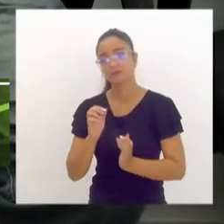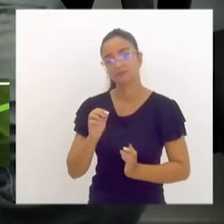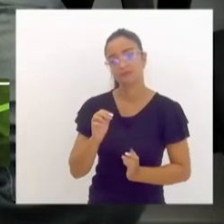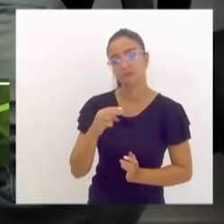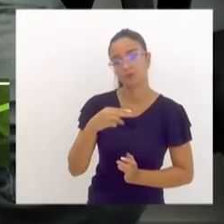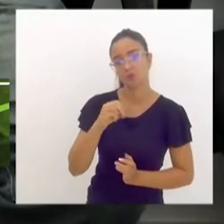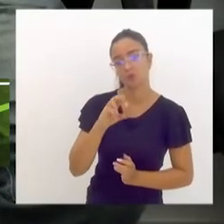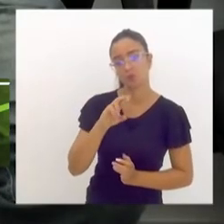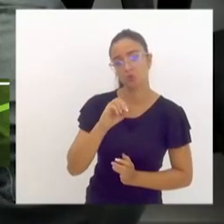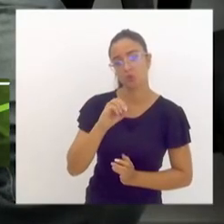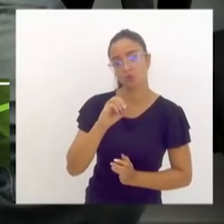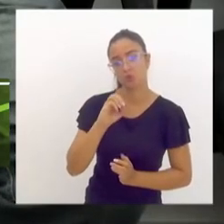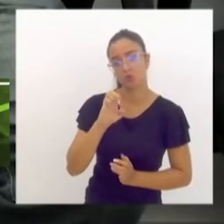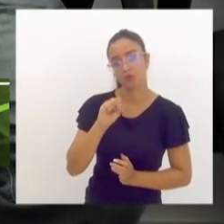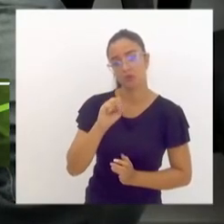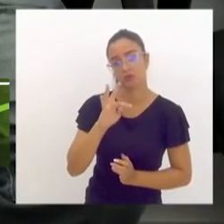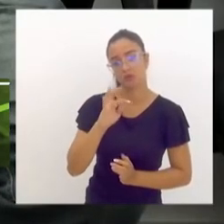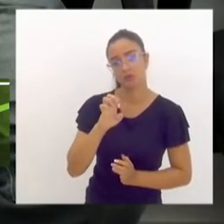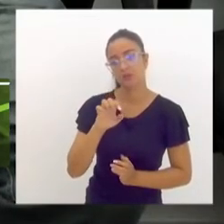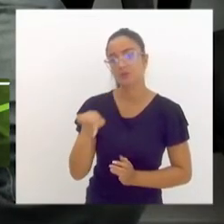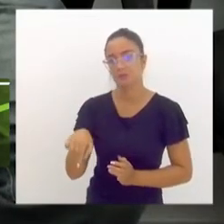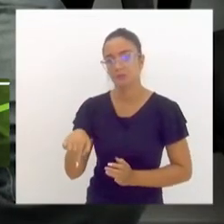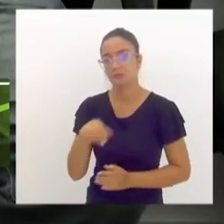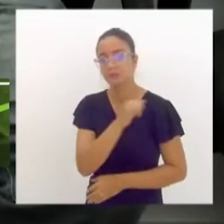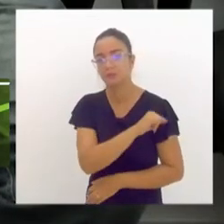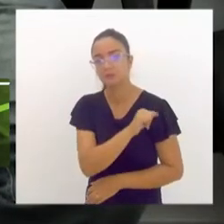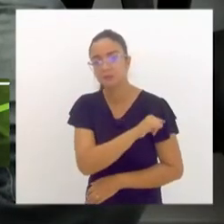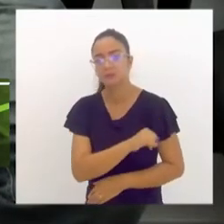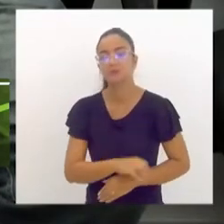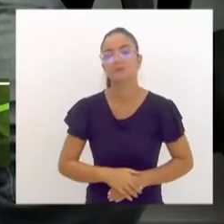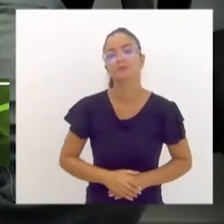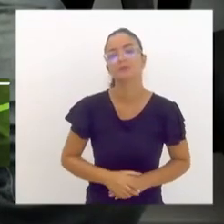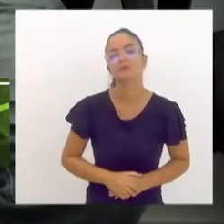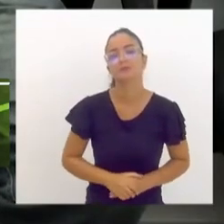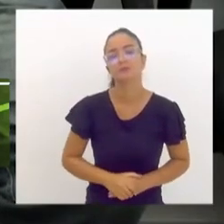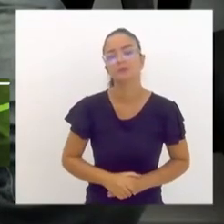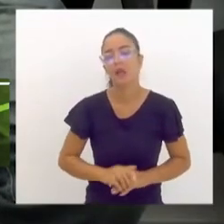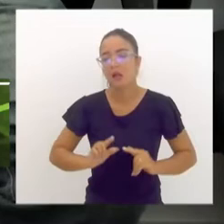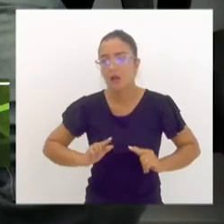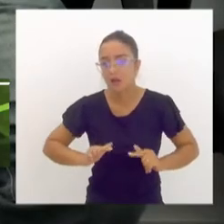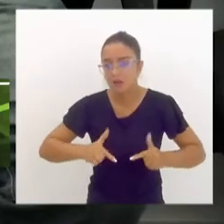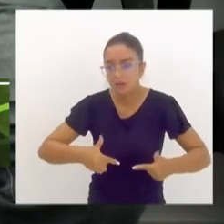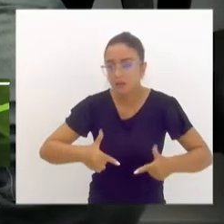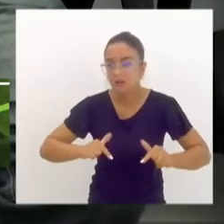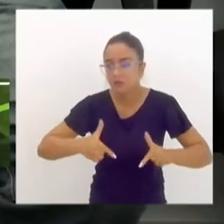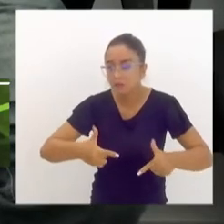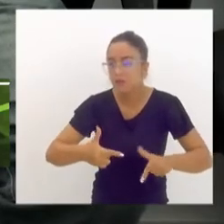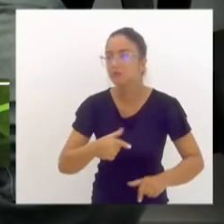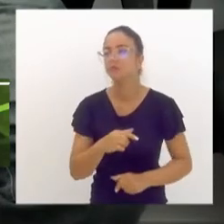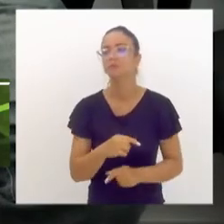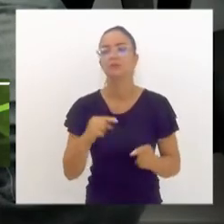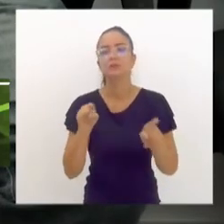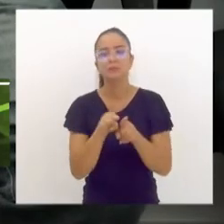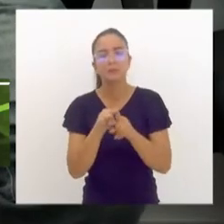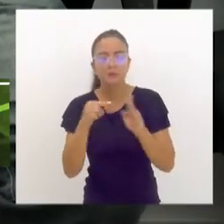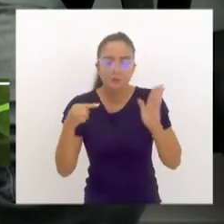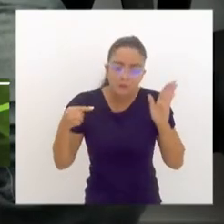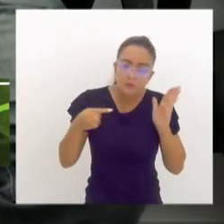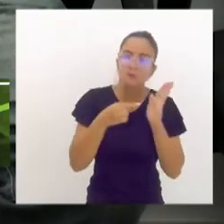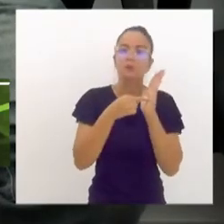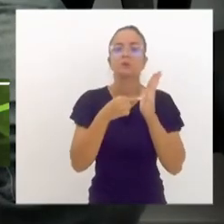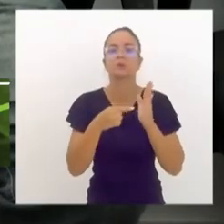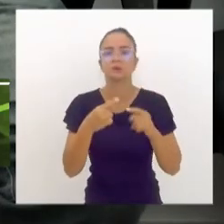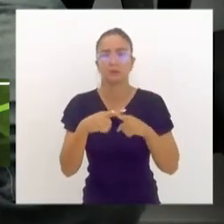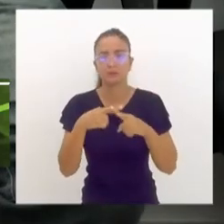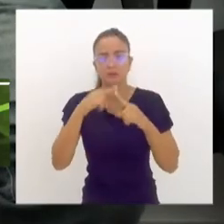verificando algumas escolas. Ações que nós recebemos, as denúncias realmente por parte da